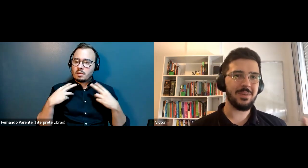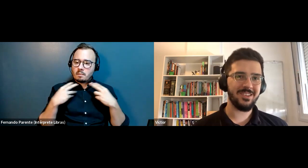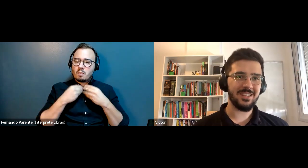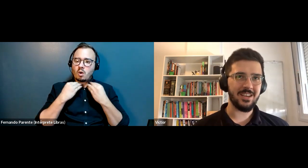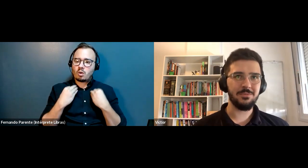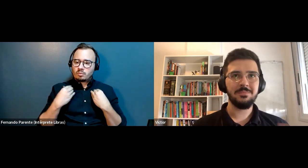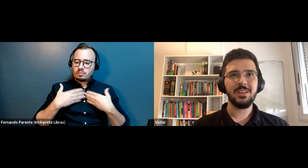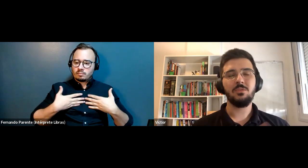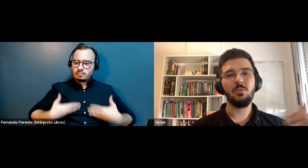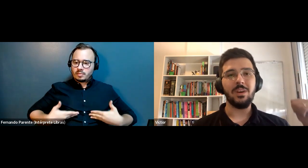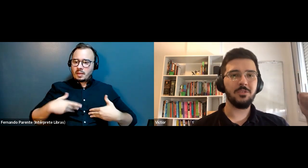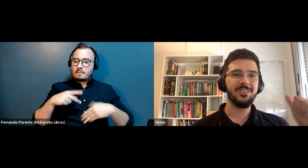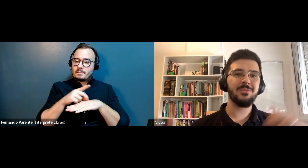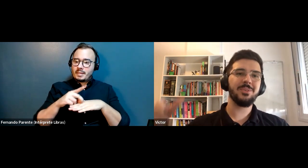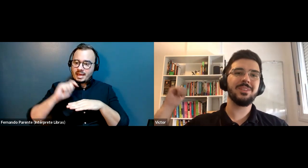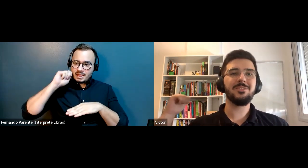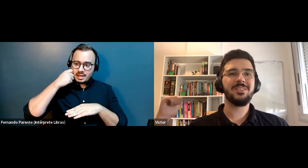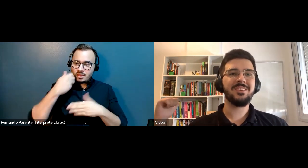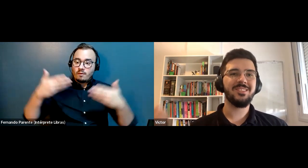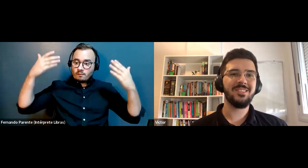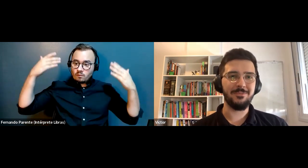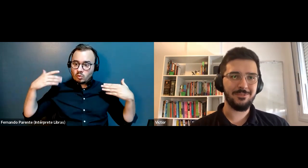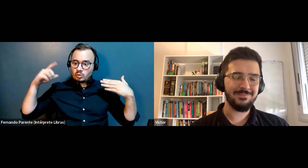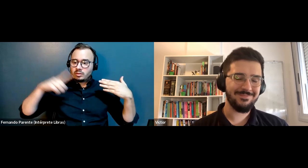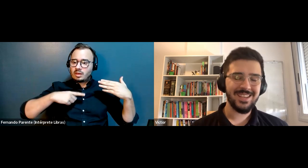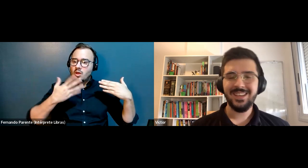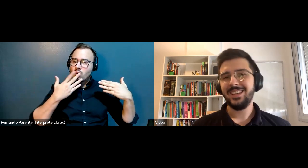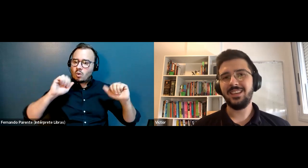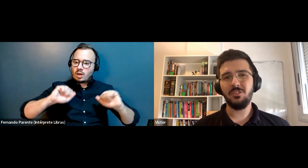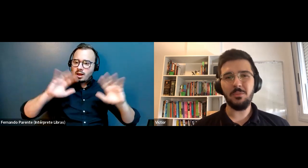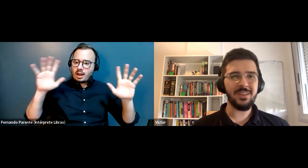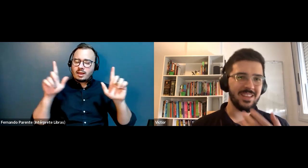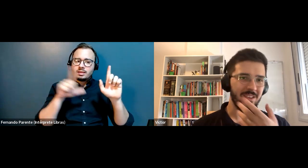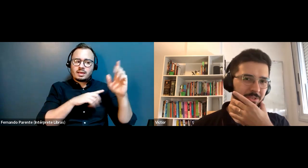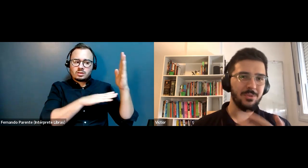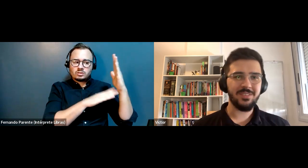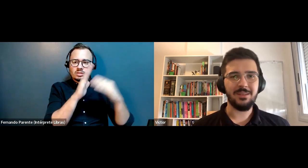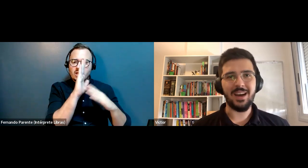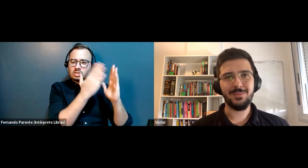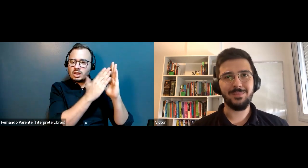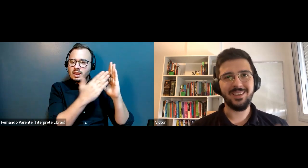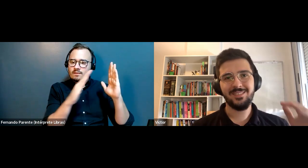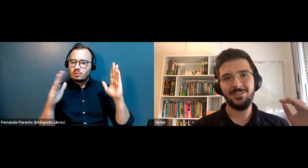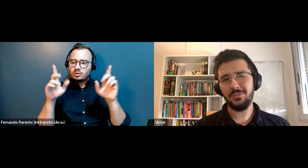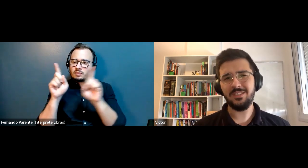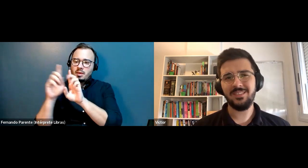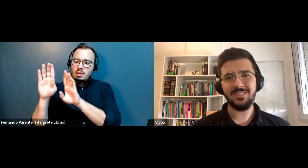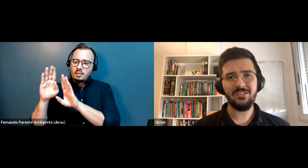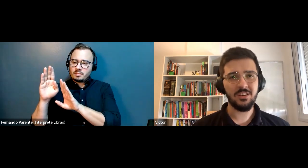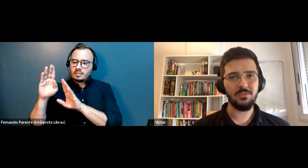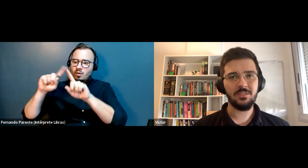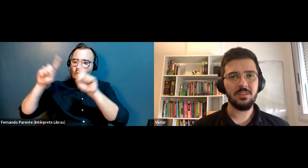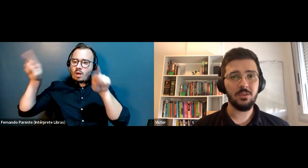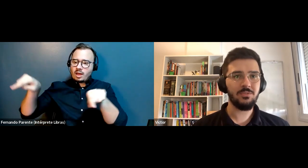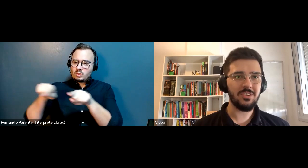parede bege claro com um quadro branco e do lado uma estante de livros. E como eu comentei, hoje eu tenho essa barba, mas quando eu tinha